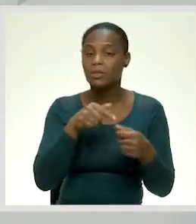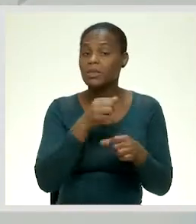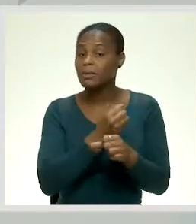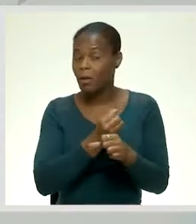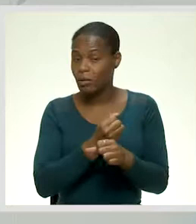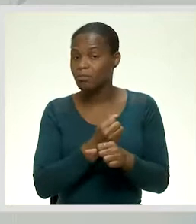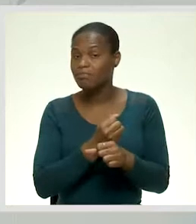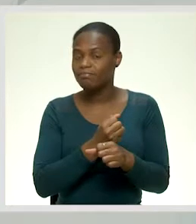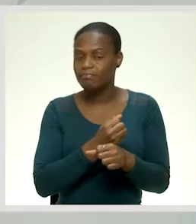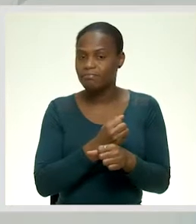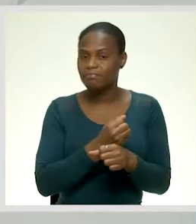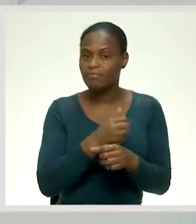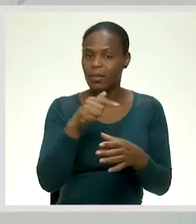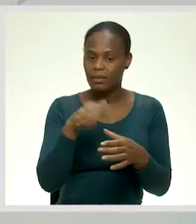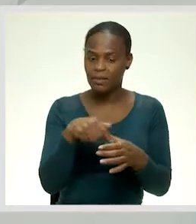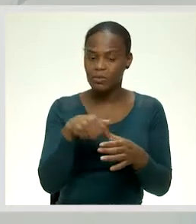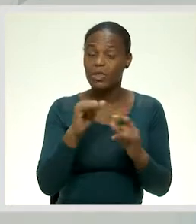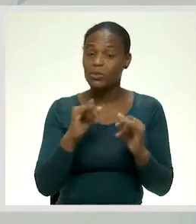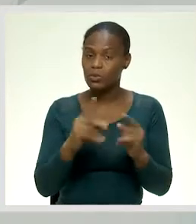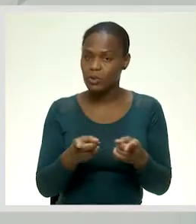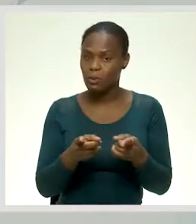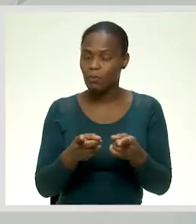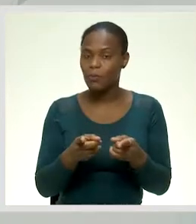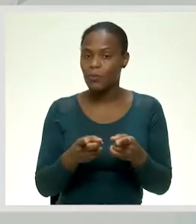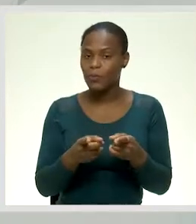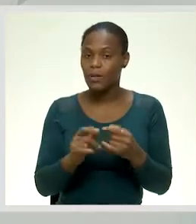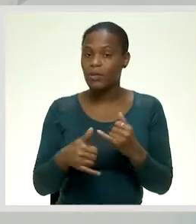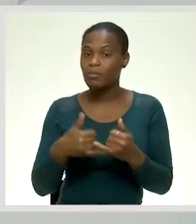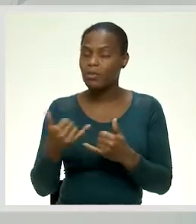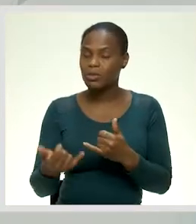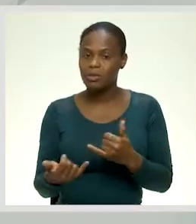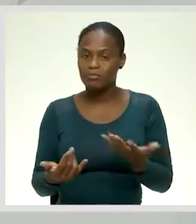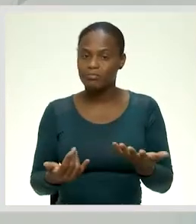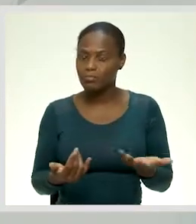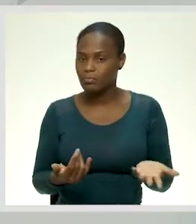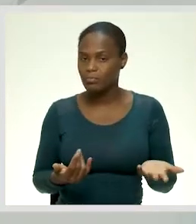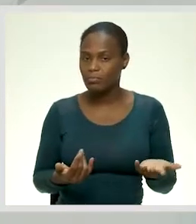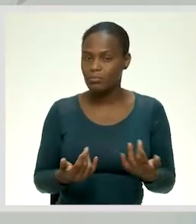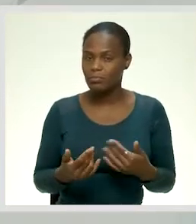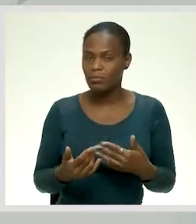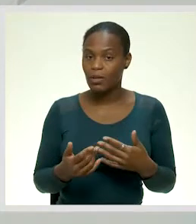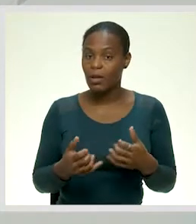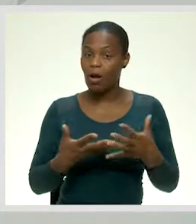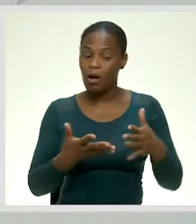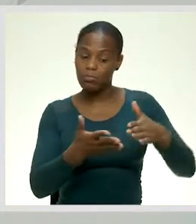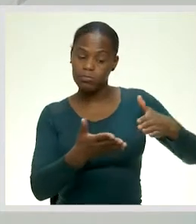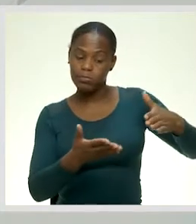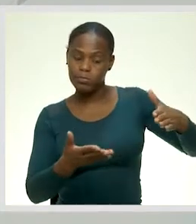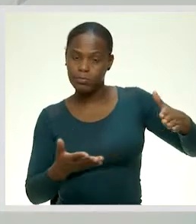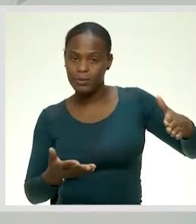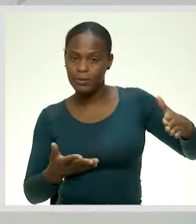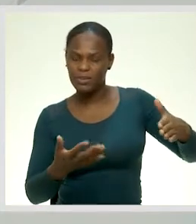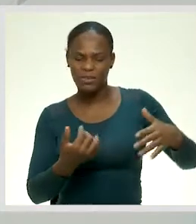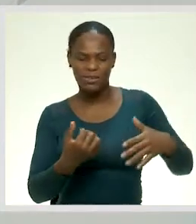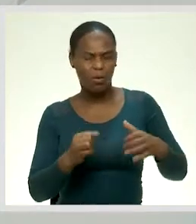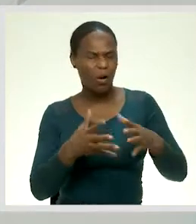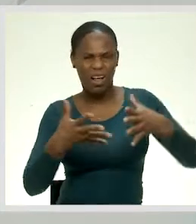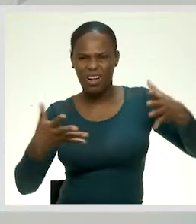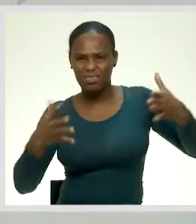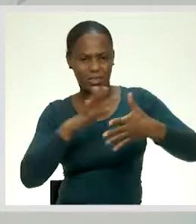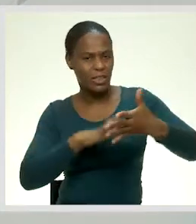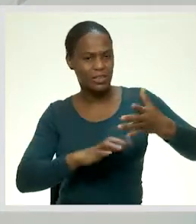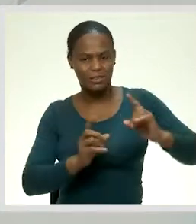é dentro da introdução. Introduzir, dar uma, não é extensivo, não é preciso ser muito extensivo,